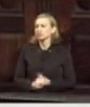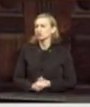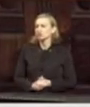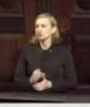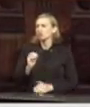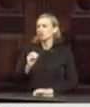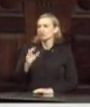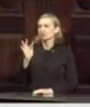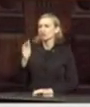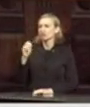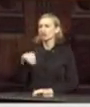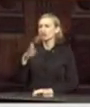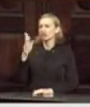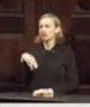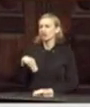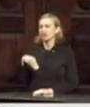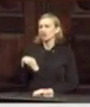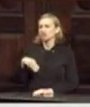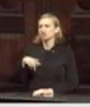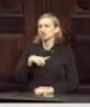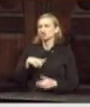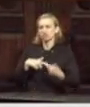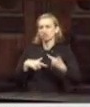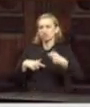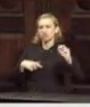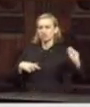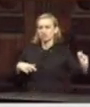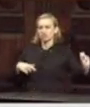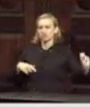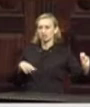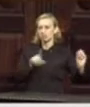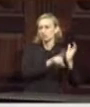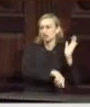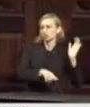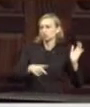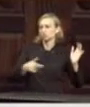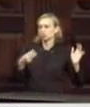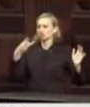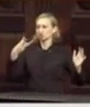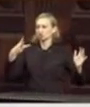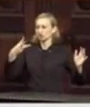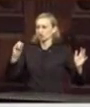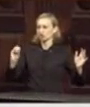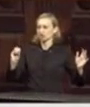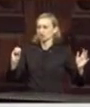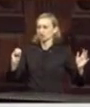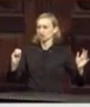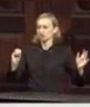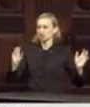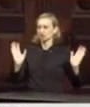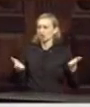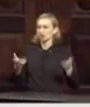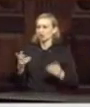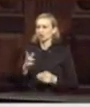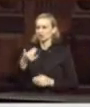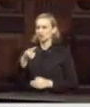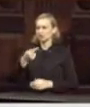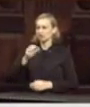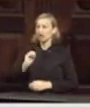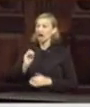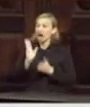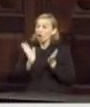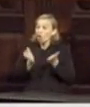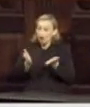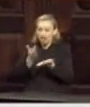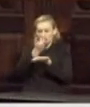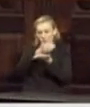FECAM tinha 100, baixou para 70. Agora, ele quer tirar